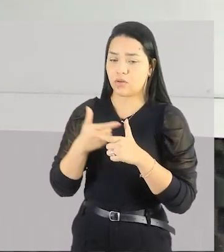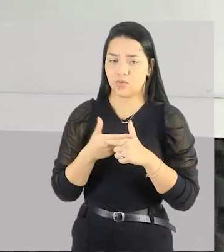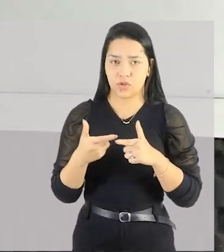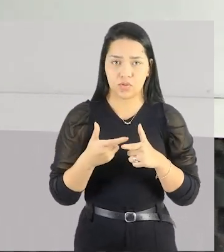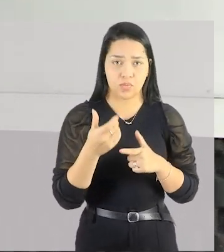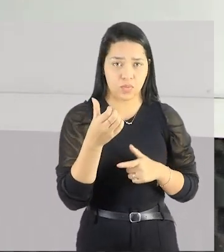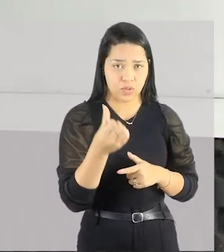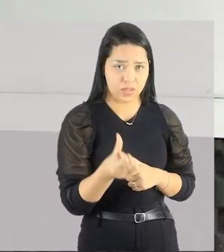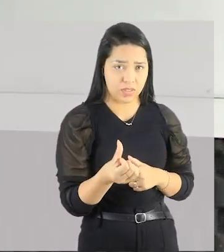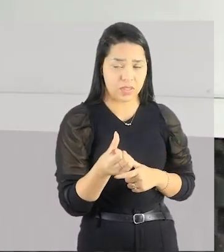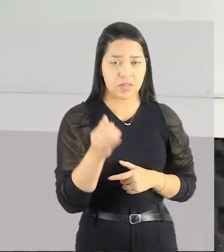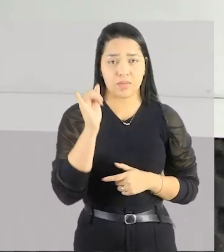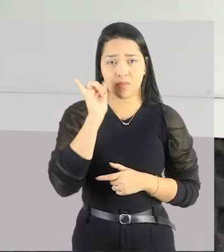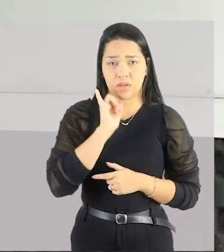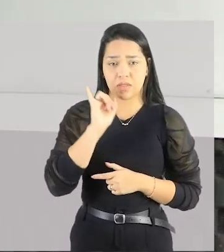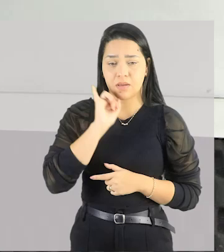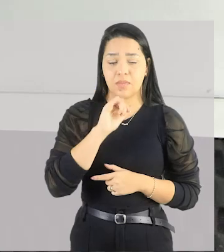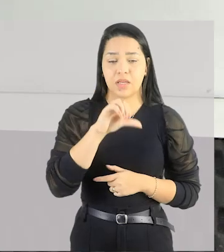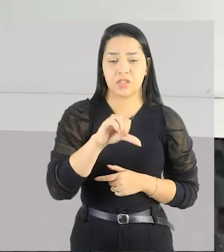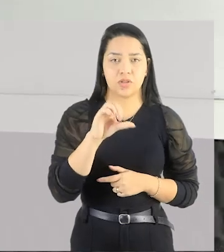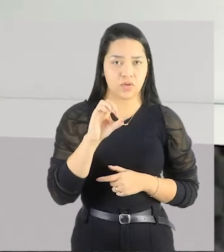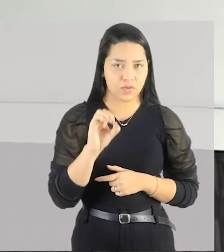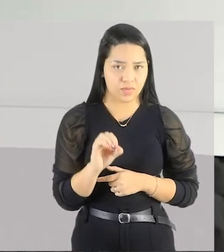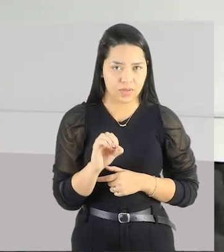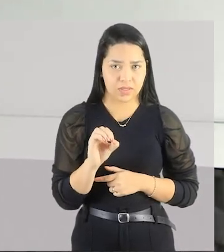por 6, por exemplo, esse 90,